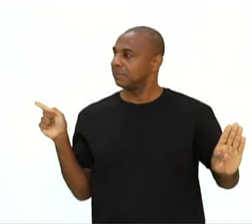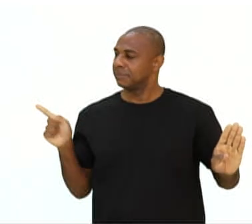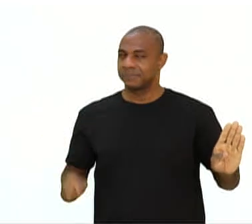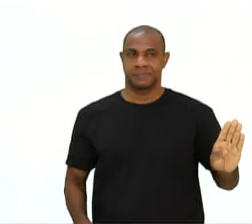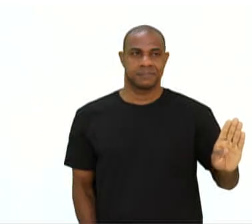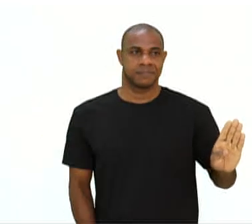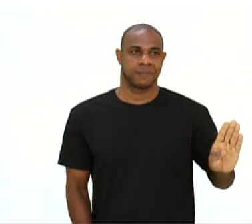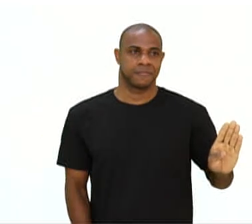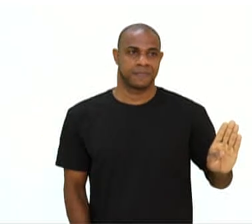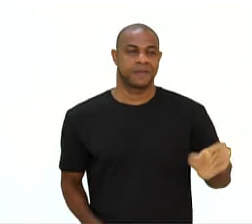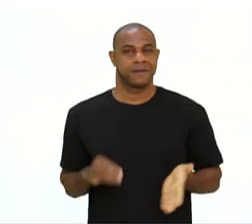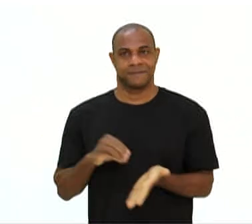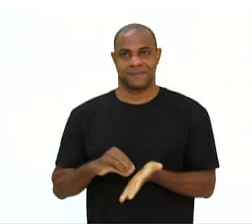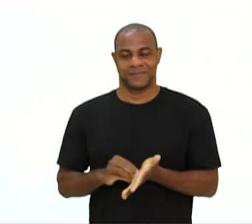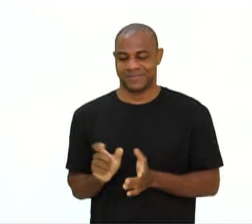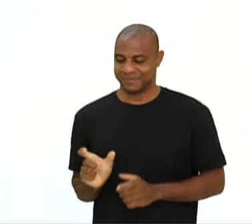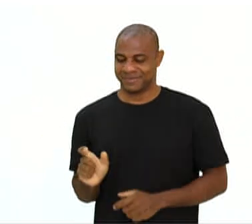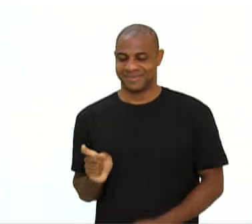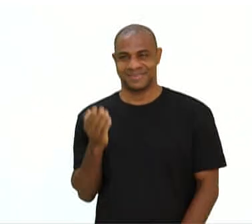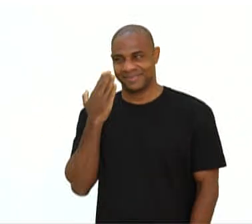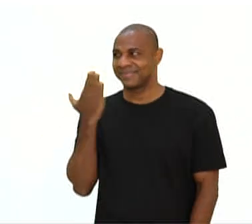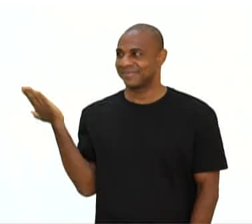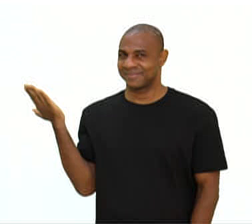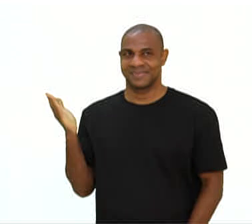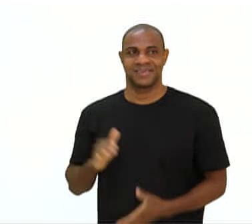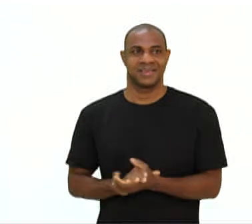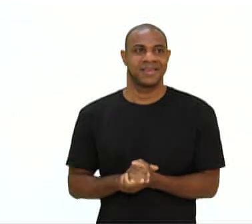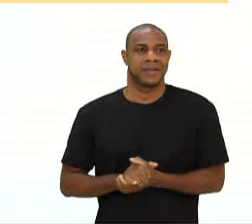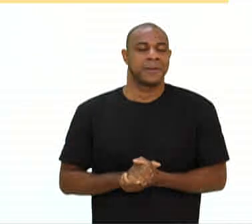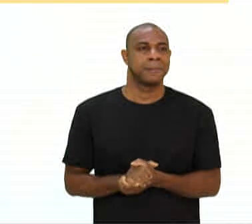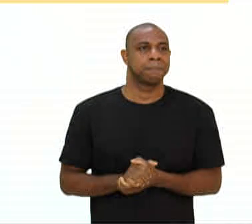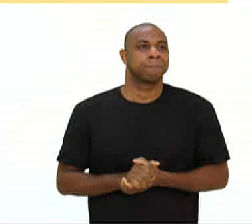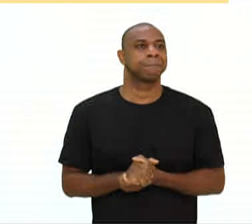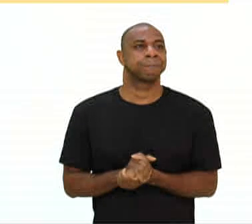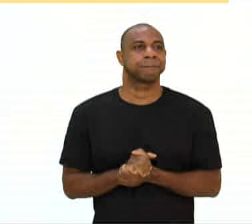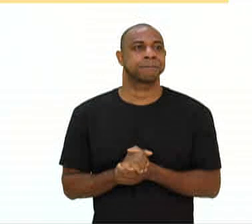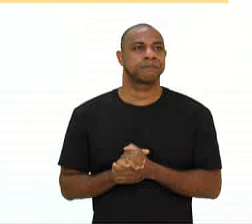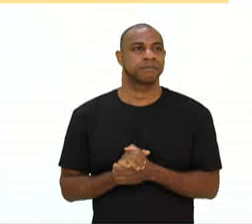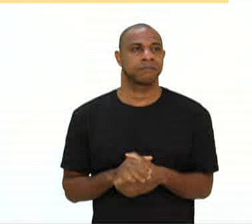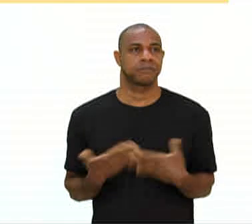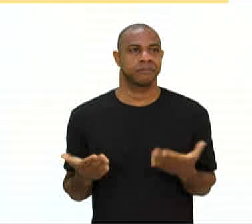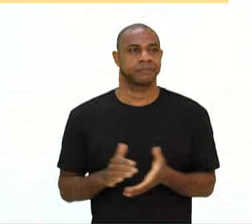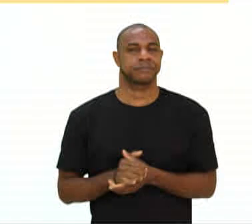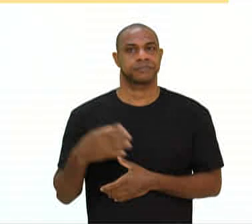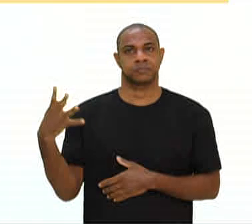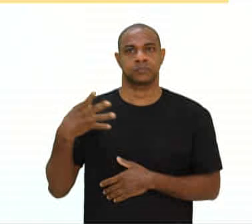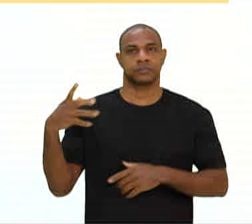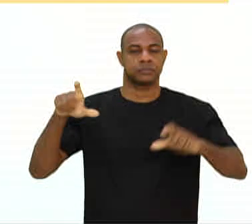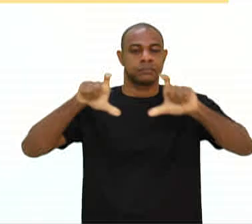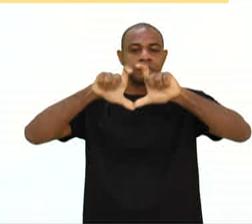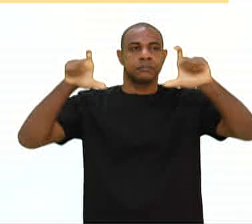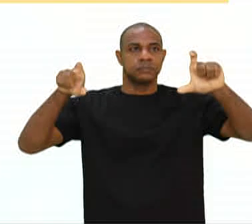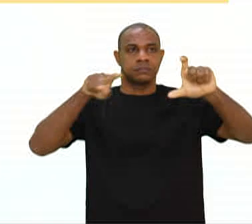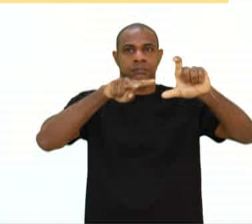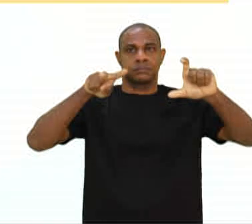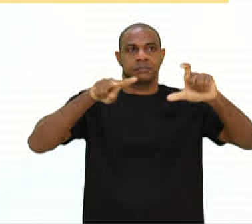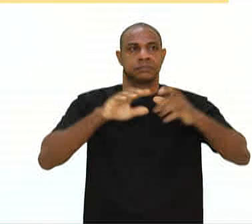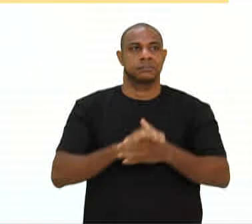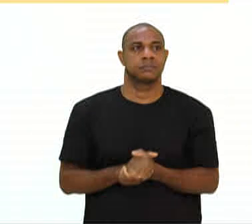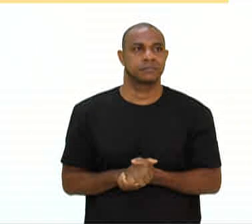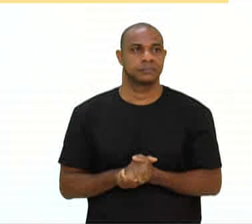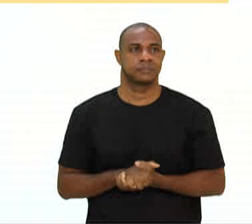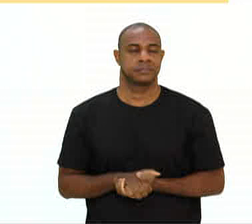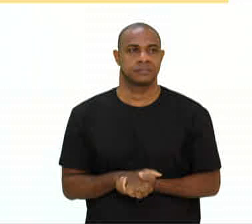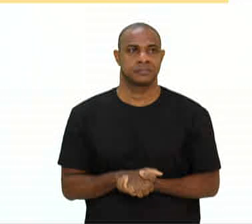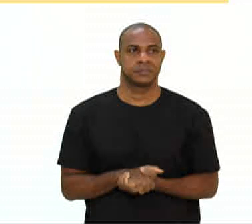30 people. Então ali, medindo, tendo uma medida aproximada, certo? Read the text and answer the questions.